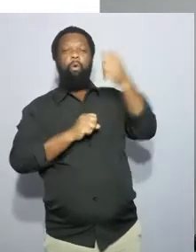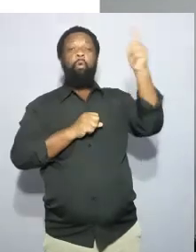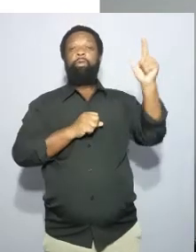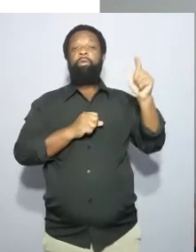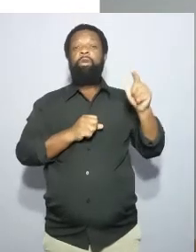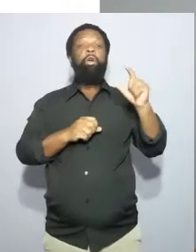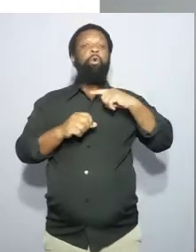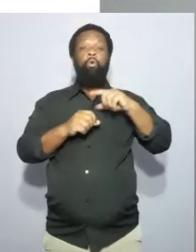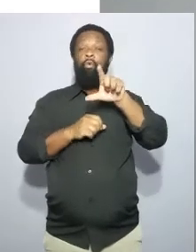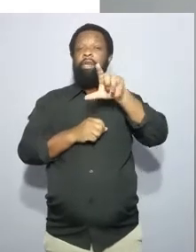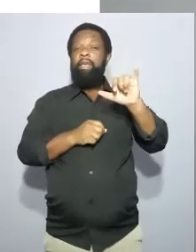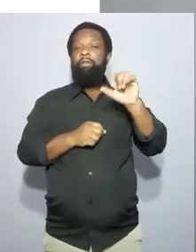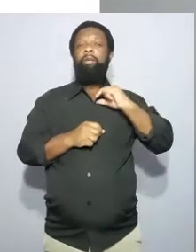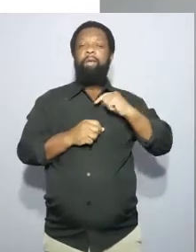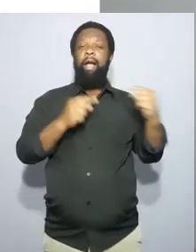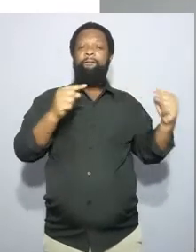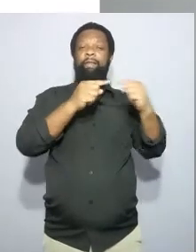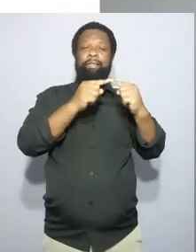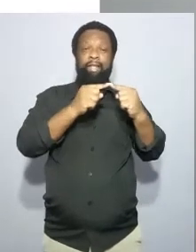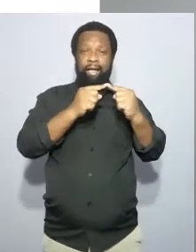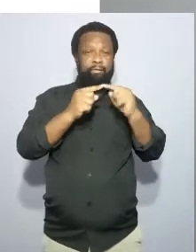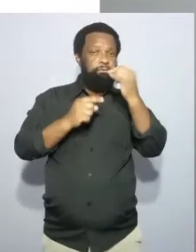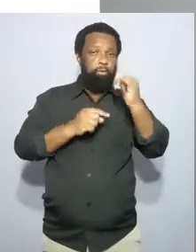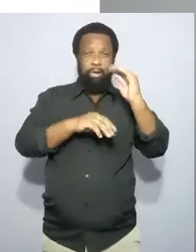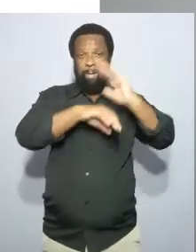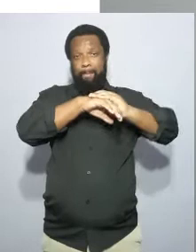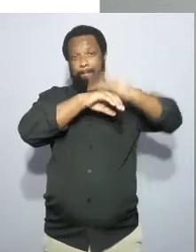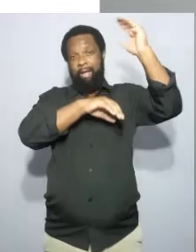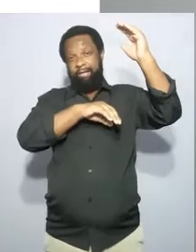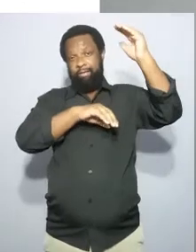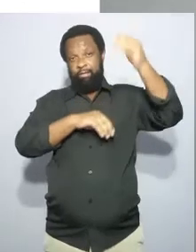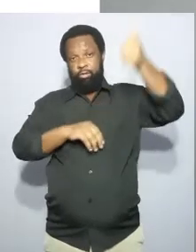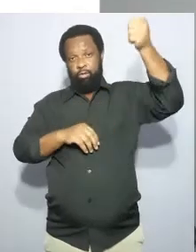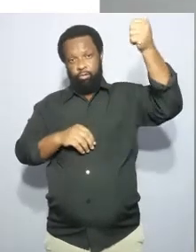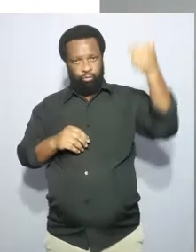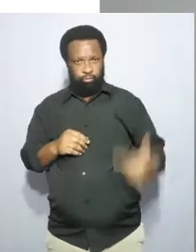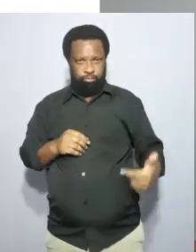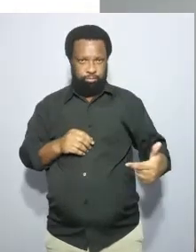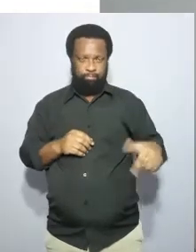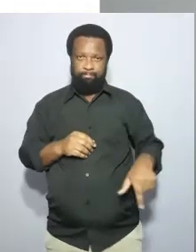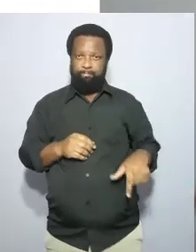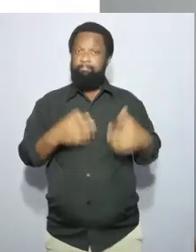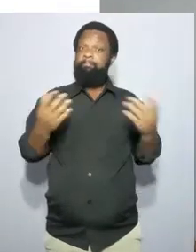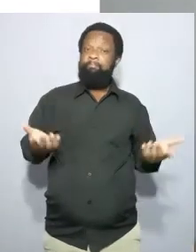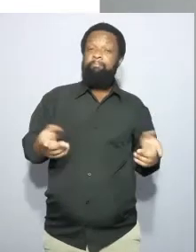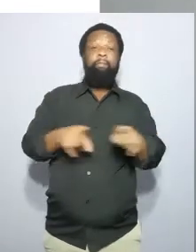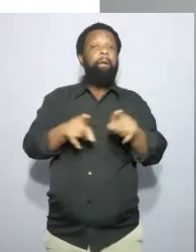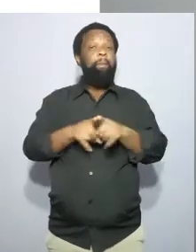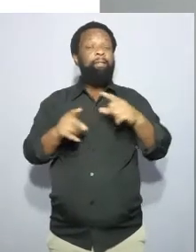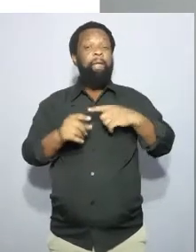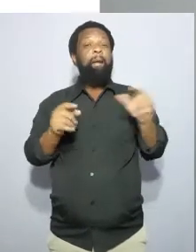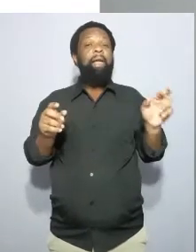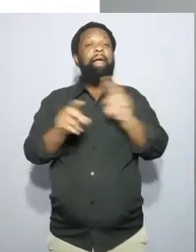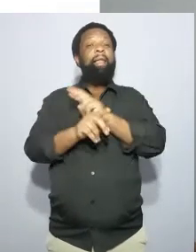o lítio tem uma afinidade eletrônica maior do que do frâncio. Combinado? Então, também está relacionado com